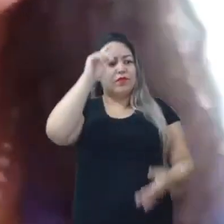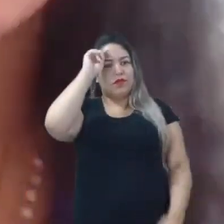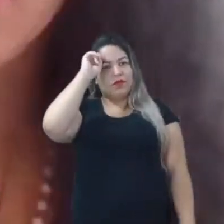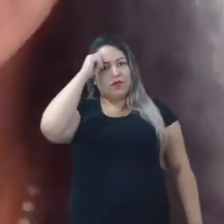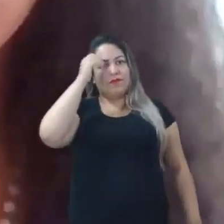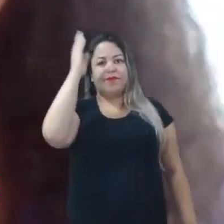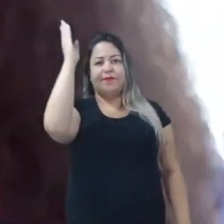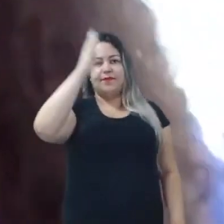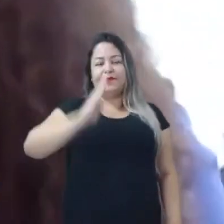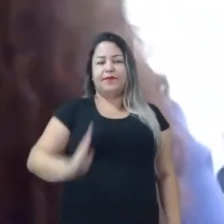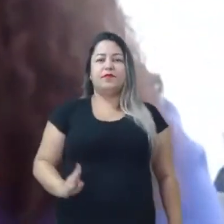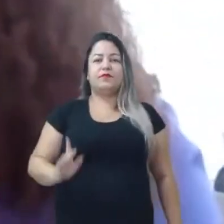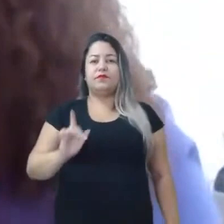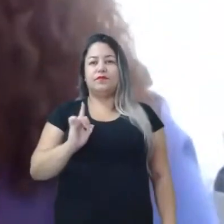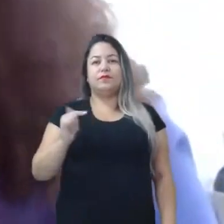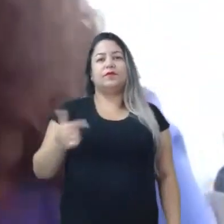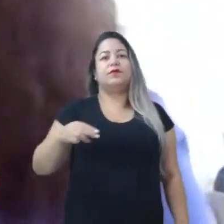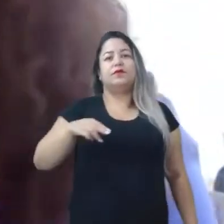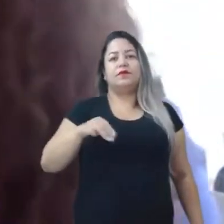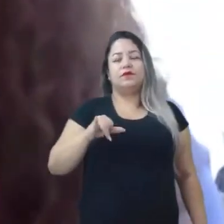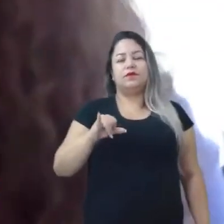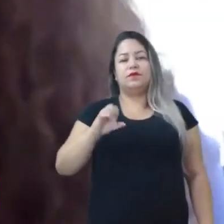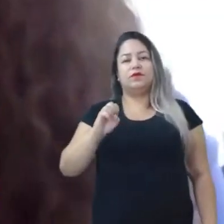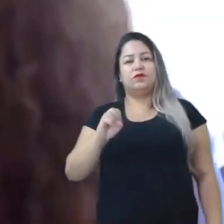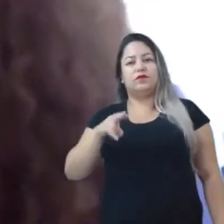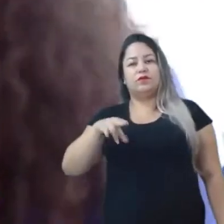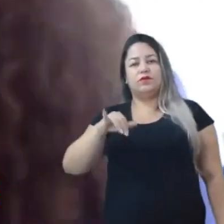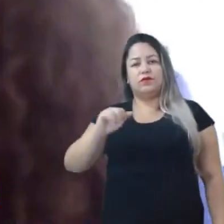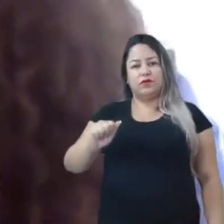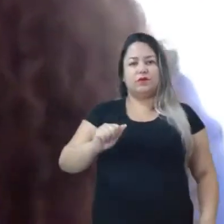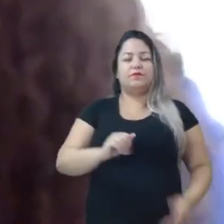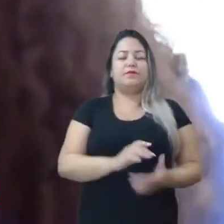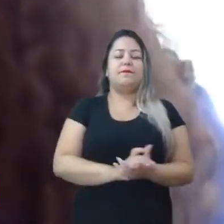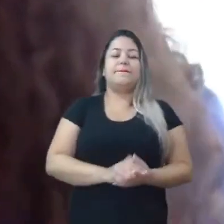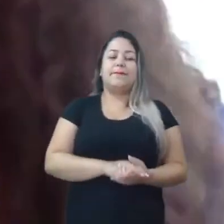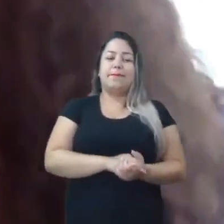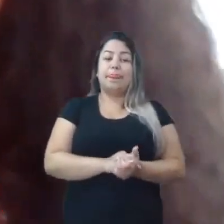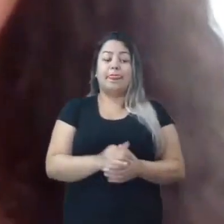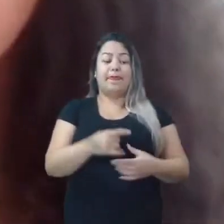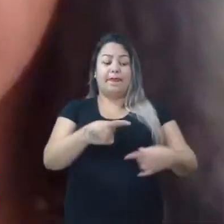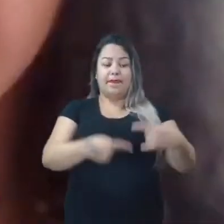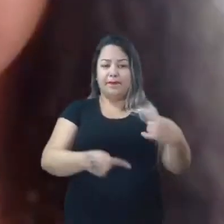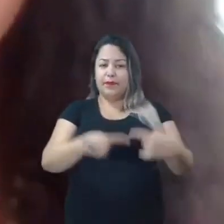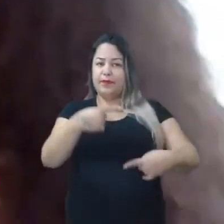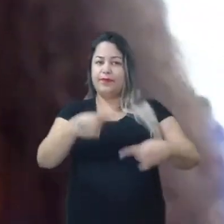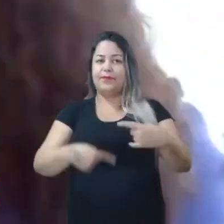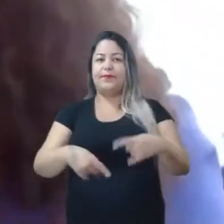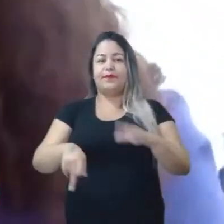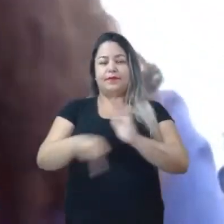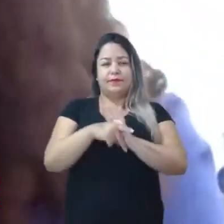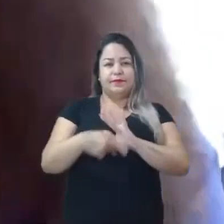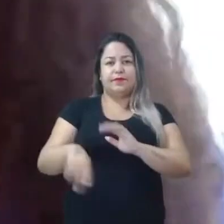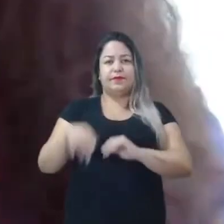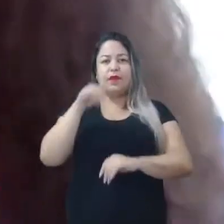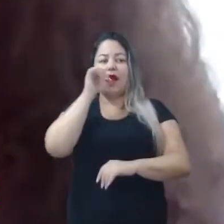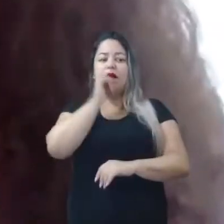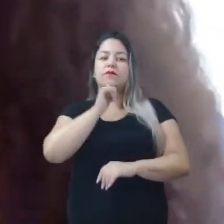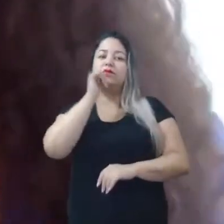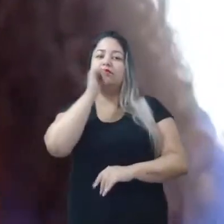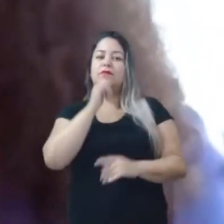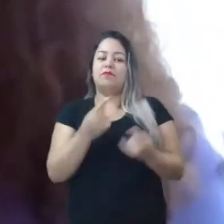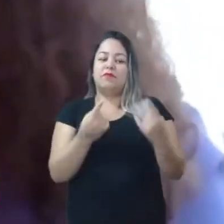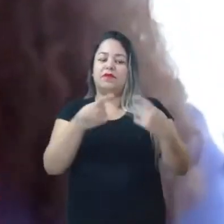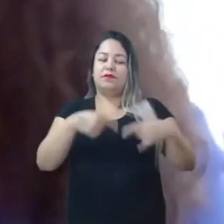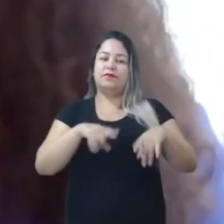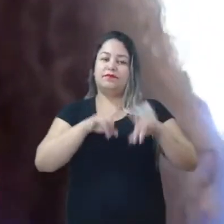o Brasil Sem Misoginia, né, e organismo de políticas para as mulheres. Então, a política para as